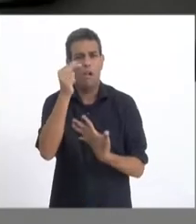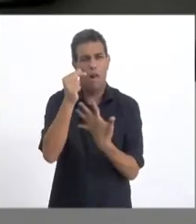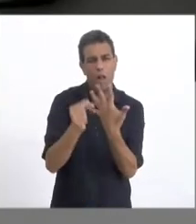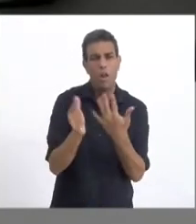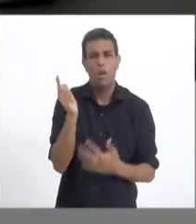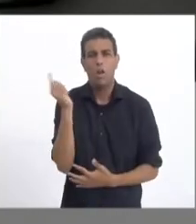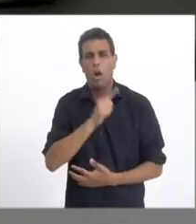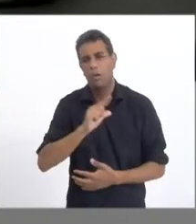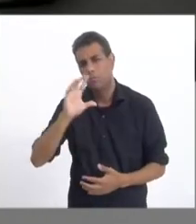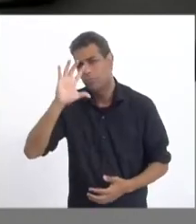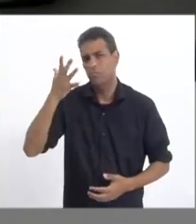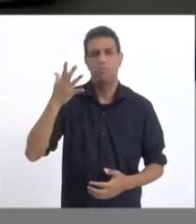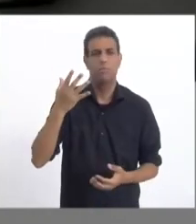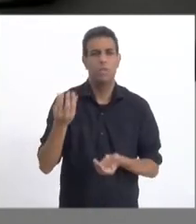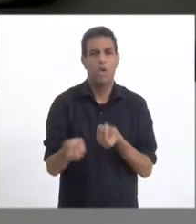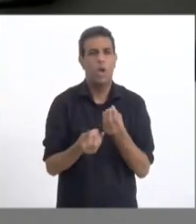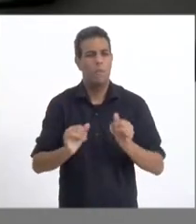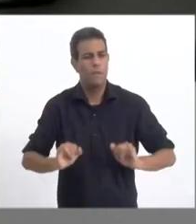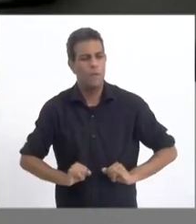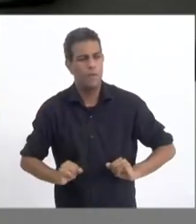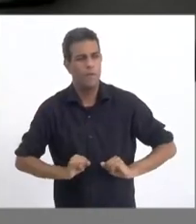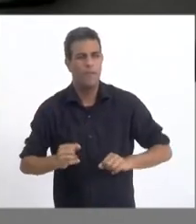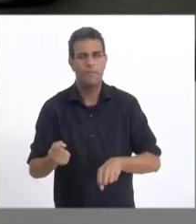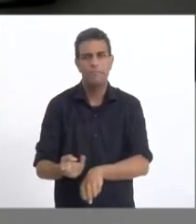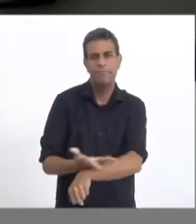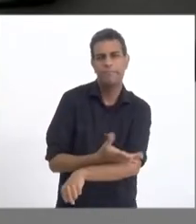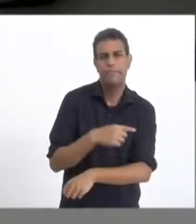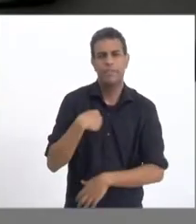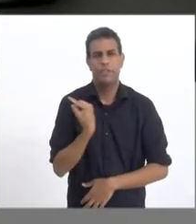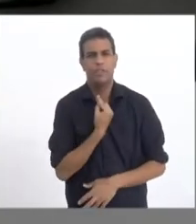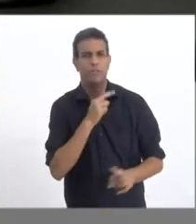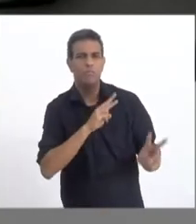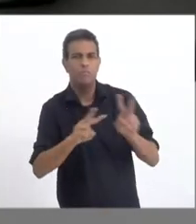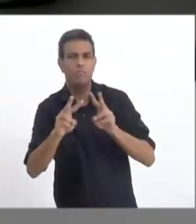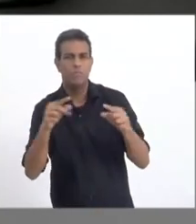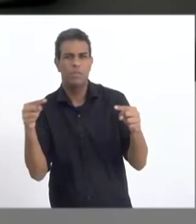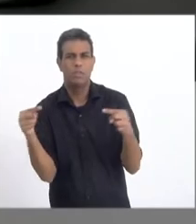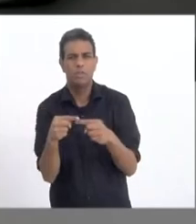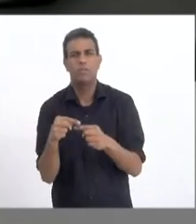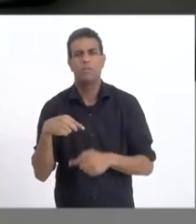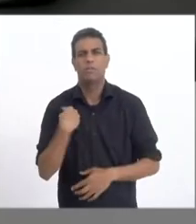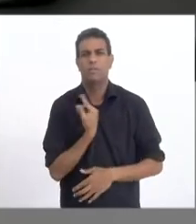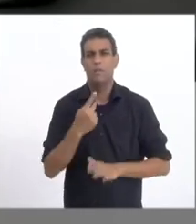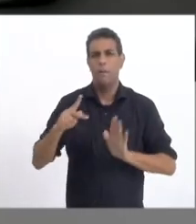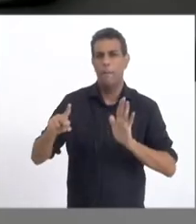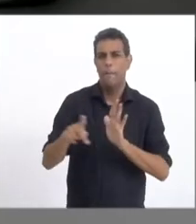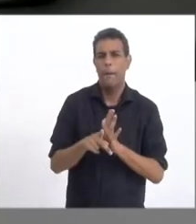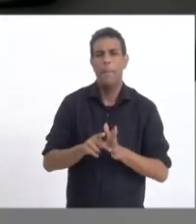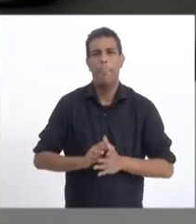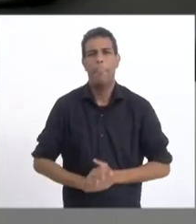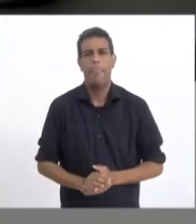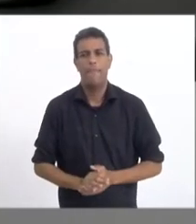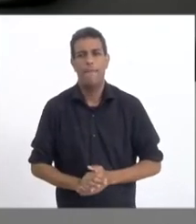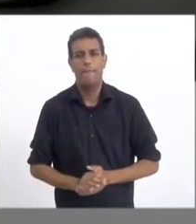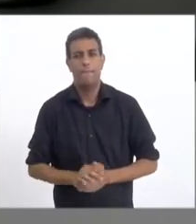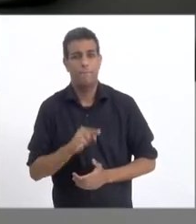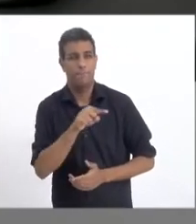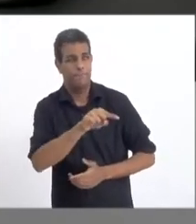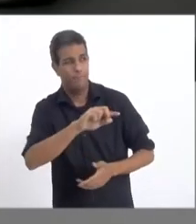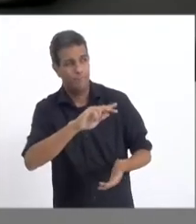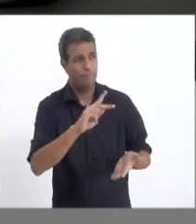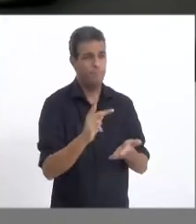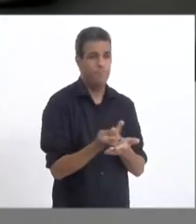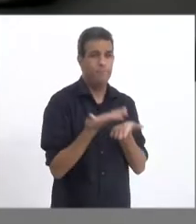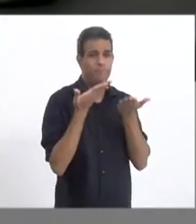lidar com o sofrimento emocional, então nós vamos olhar tanto para a causa, né? Eu